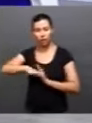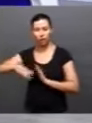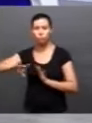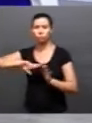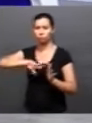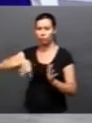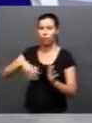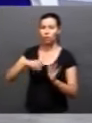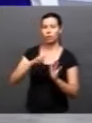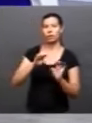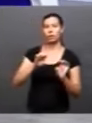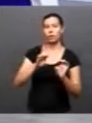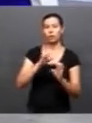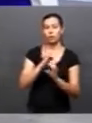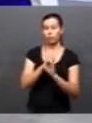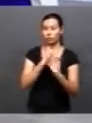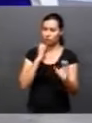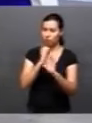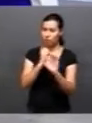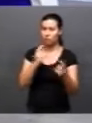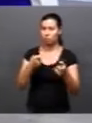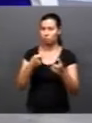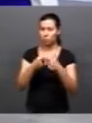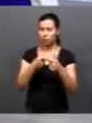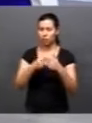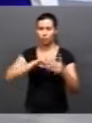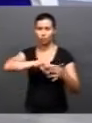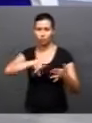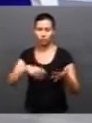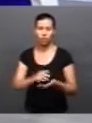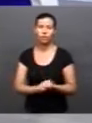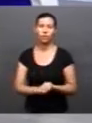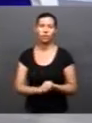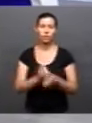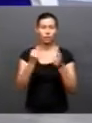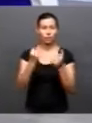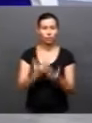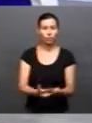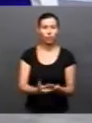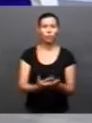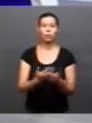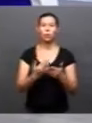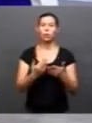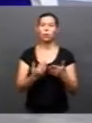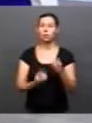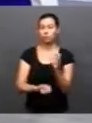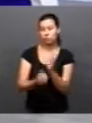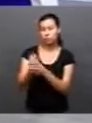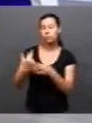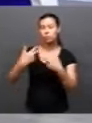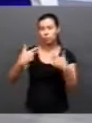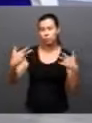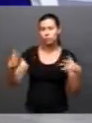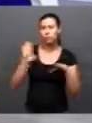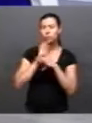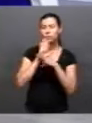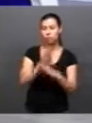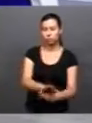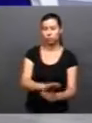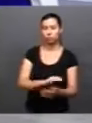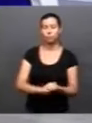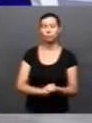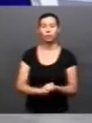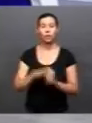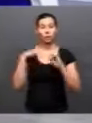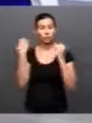engenharia, da medicina, e mostraram aqui produtos magníficos, entendeu? É, eventos como o Comunica UFO,